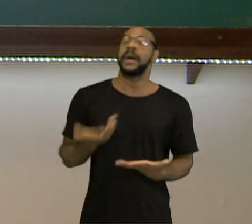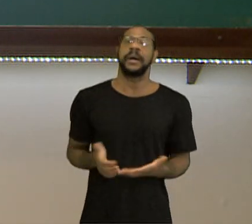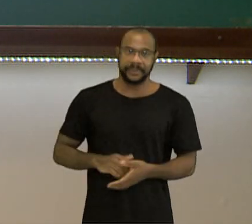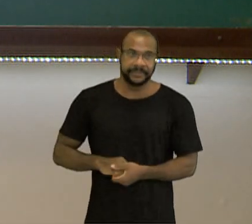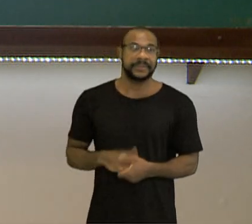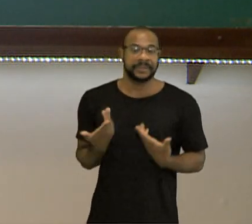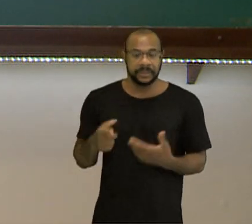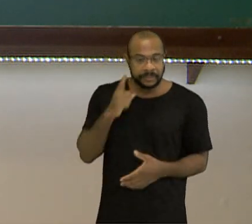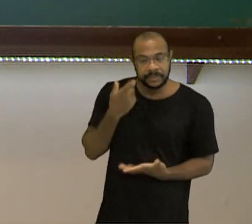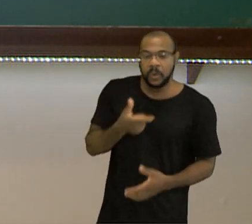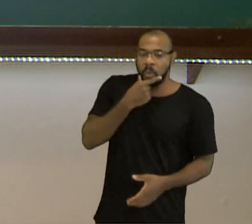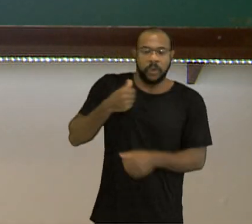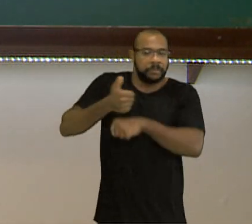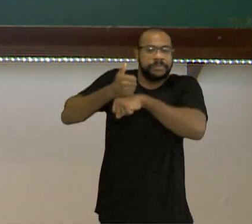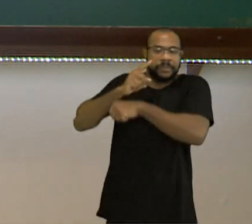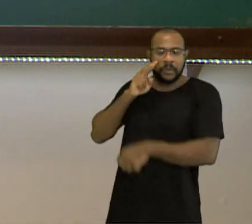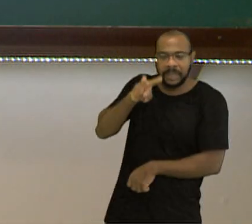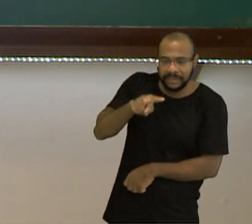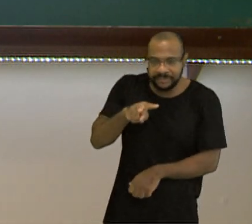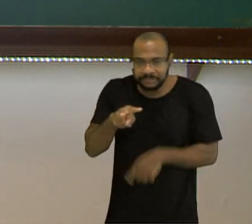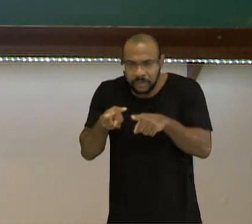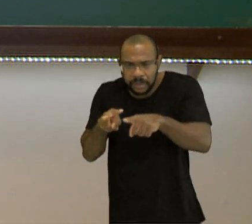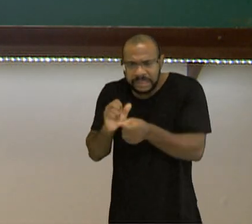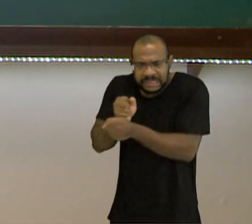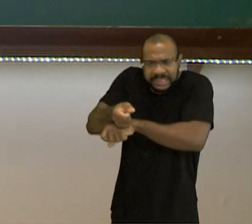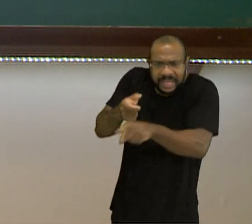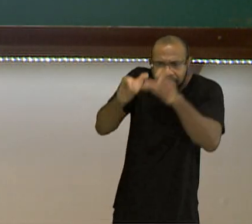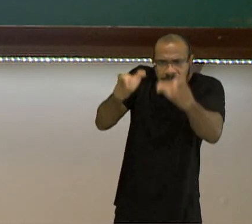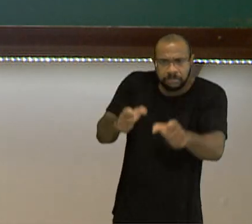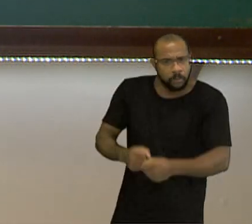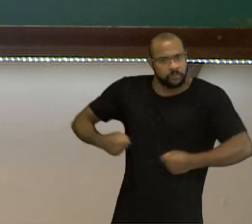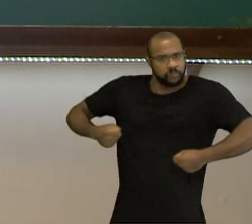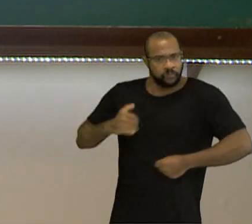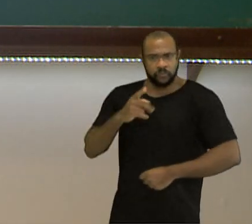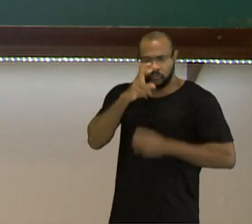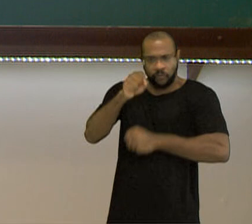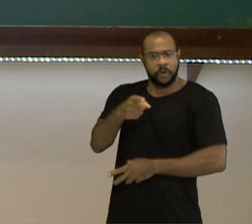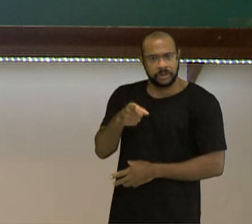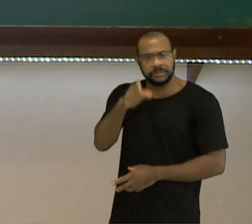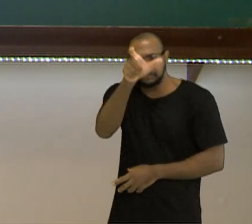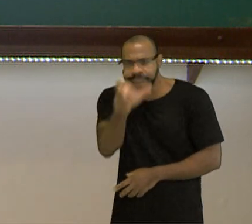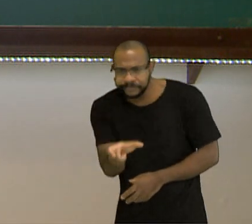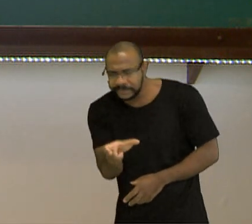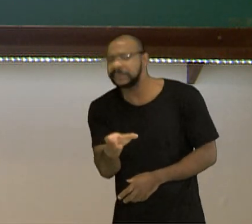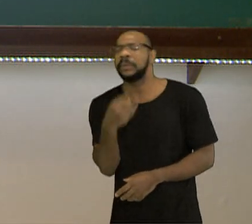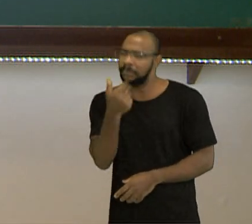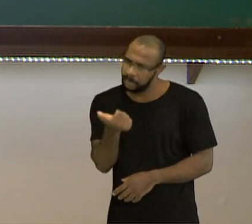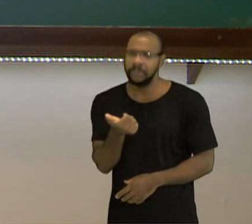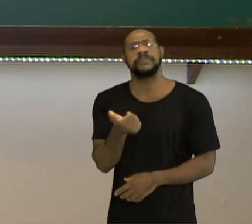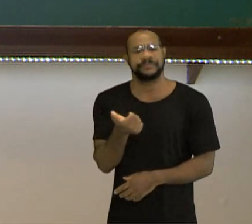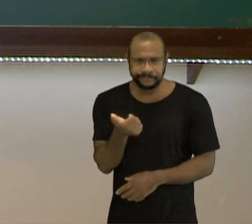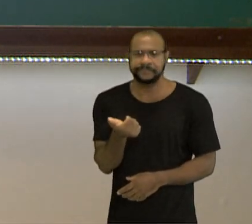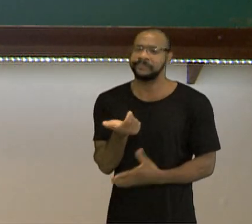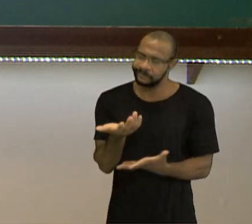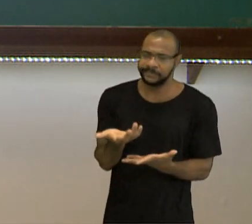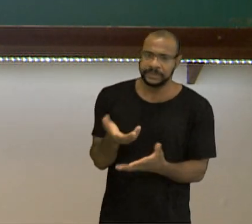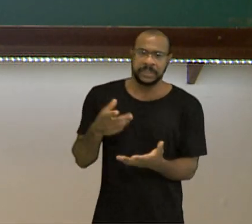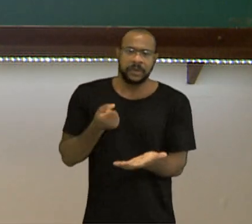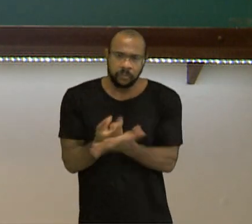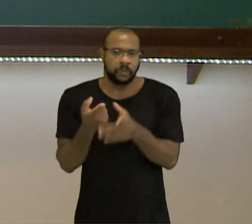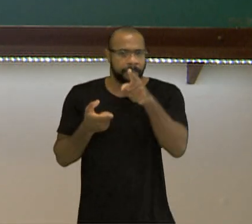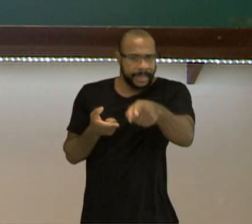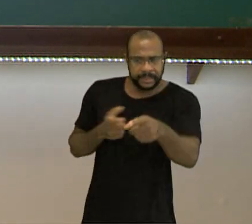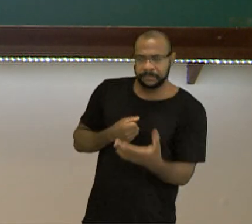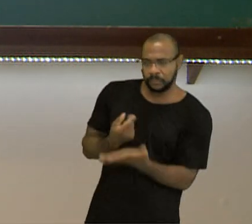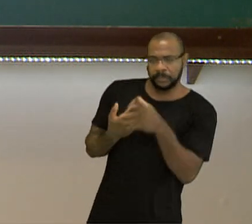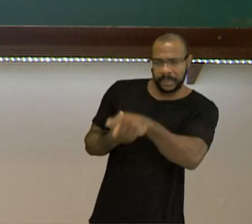homens, eram de mulheres, eram de crianças, eram comercializados e, claro, não se respeitava os laços familiares desses africanos